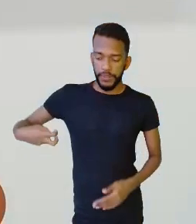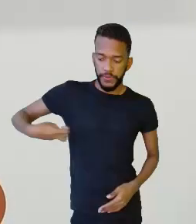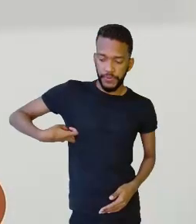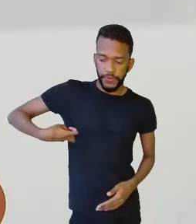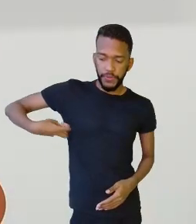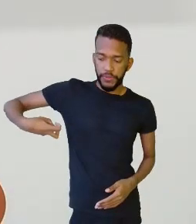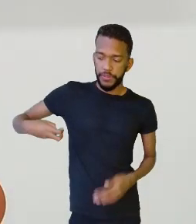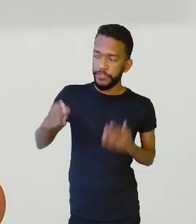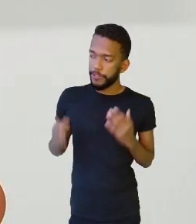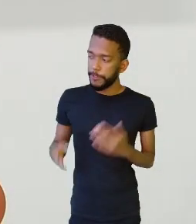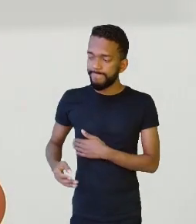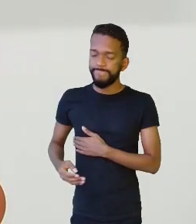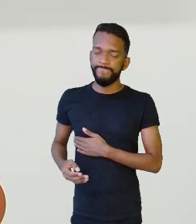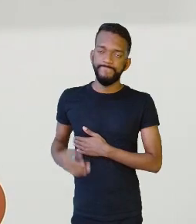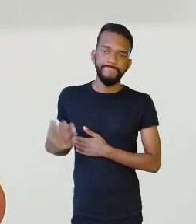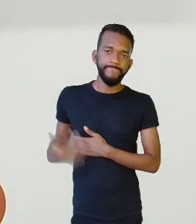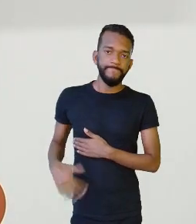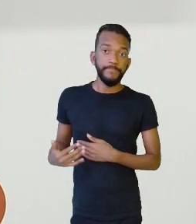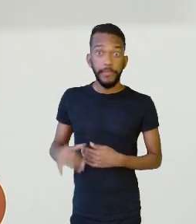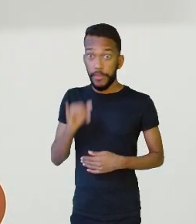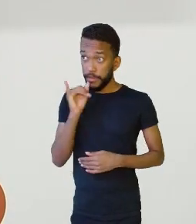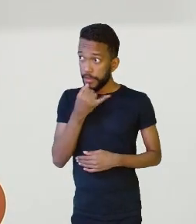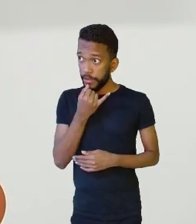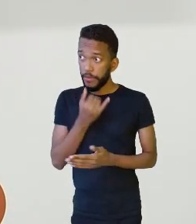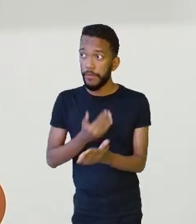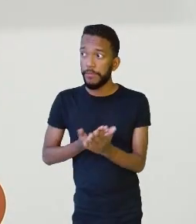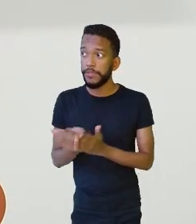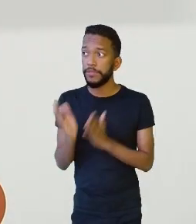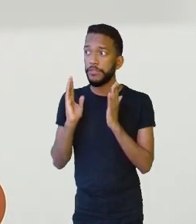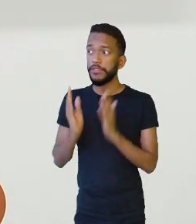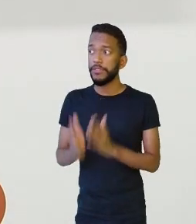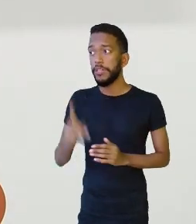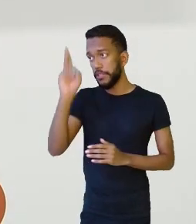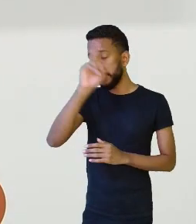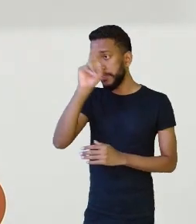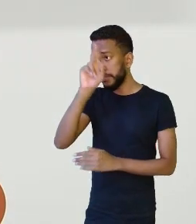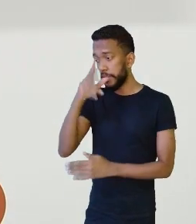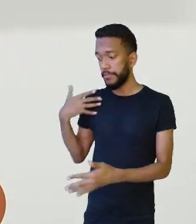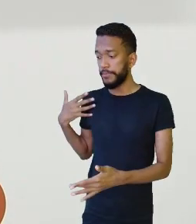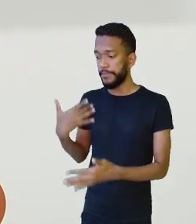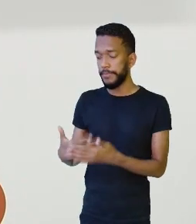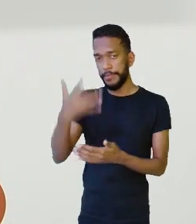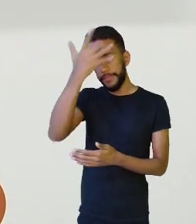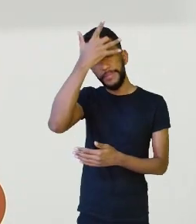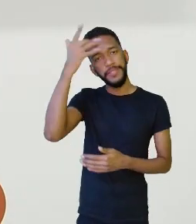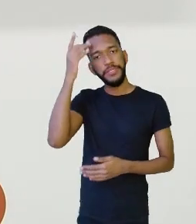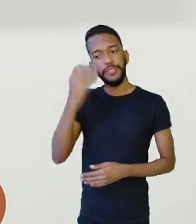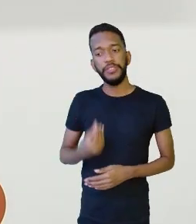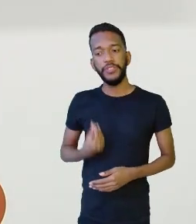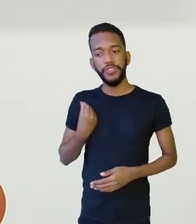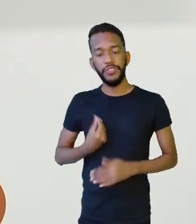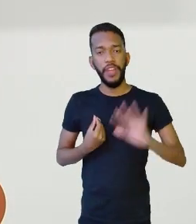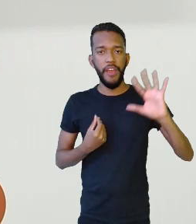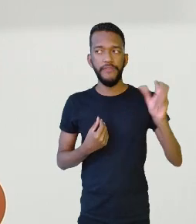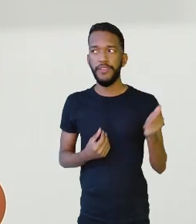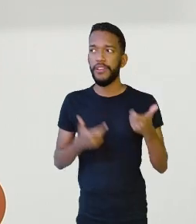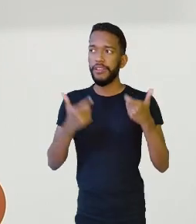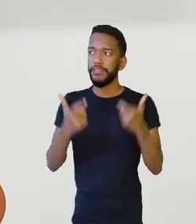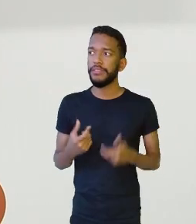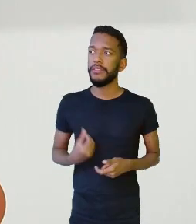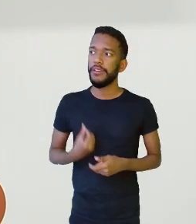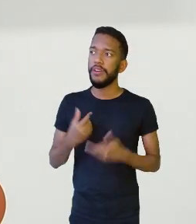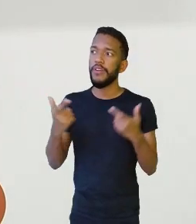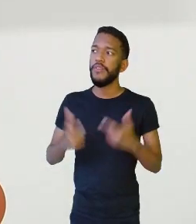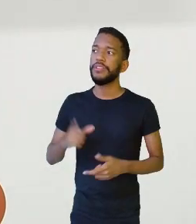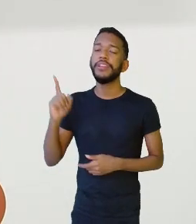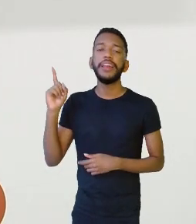Então foi dessa forma triste que começou a história dos africanos aqui no Brasil. E